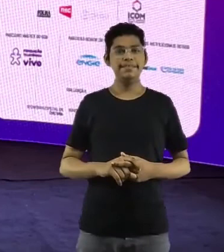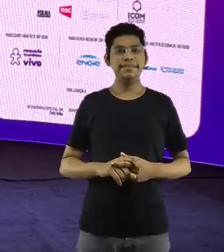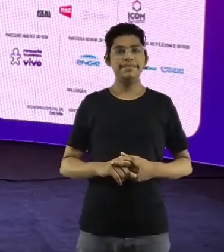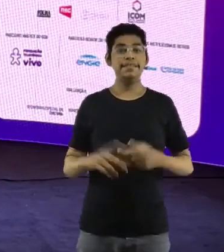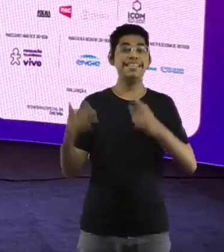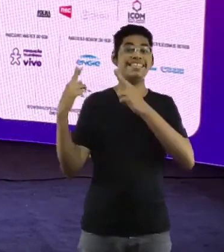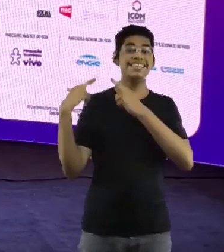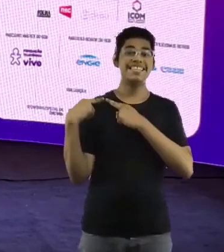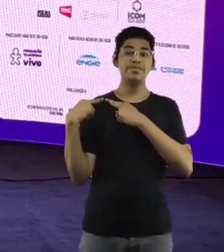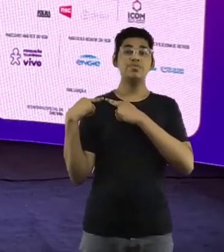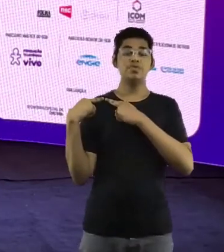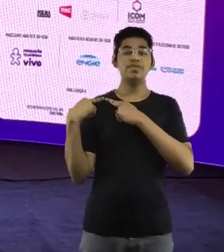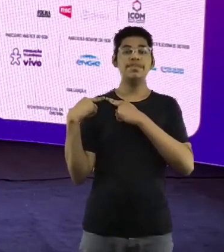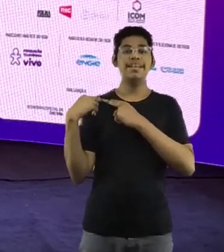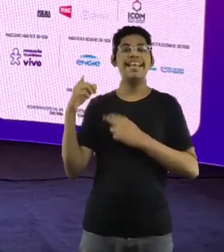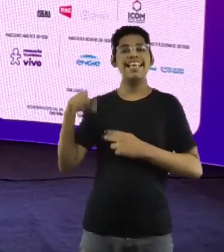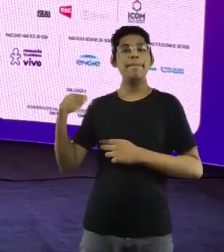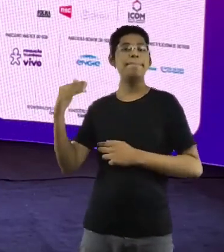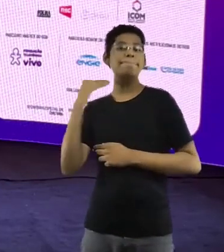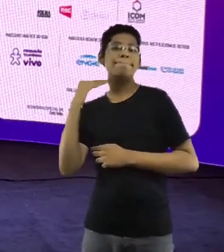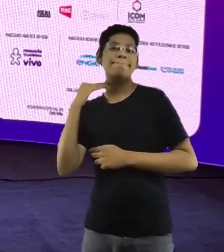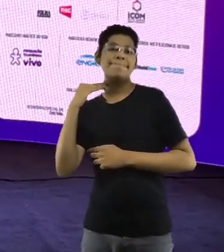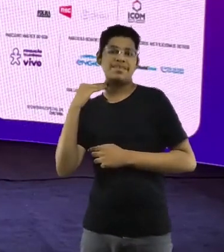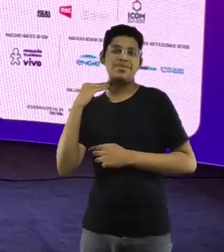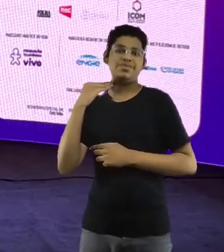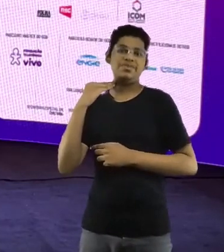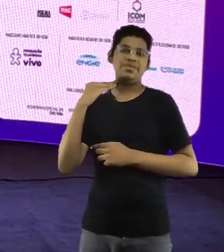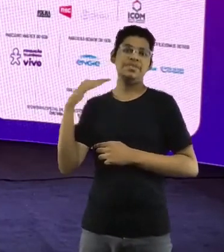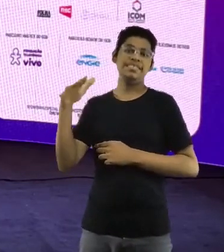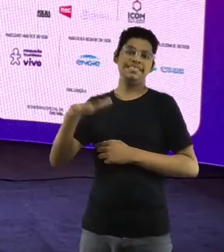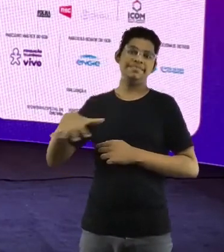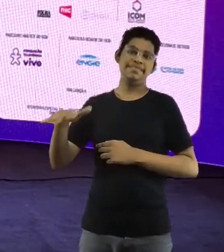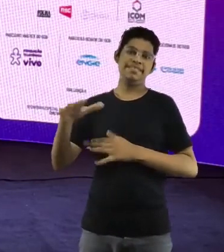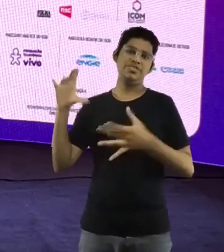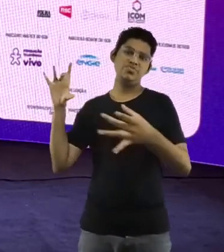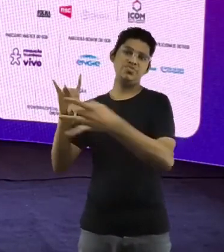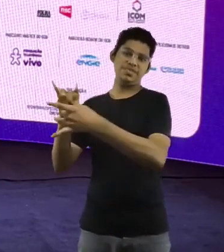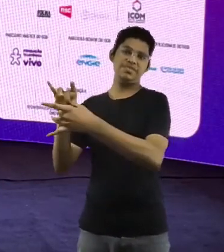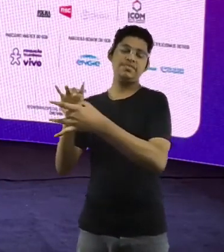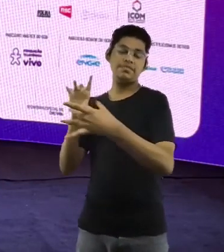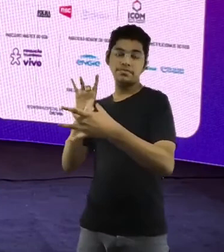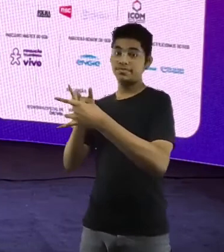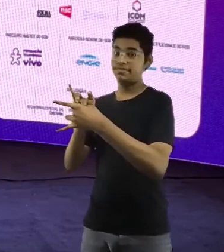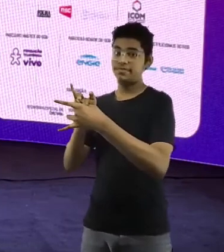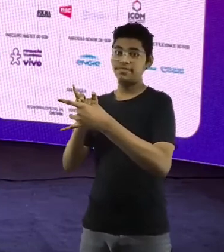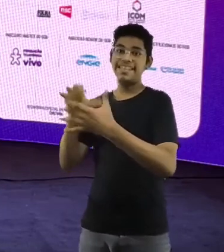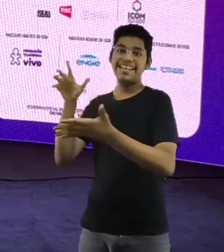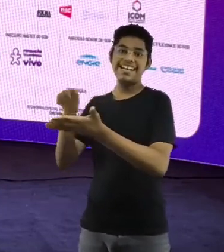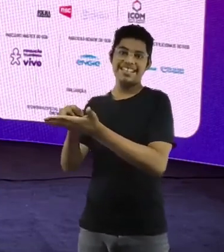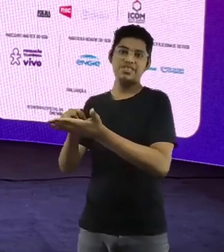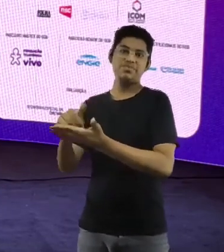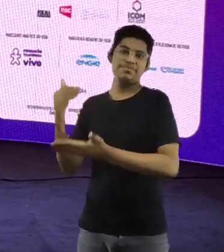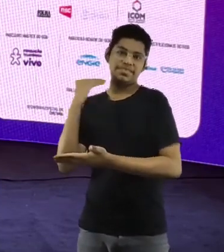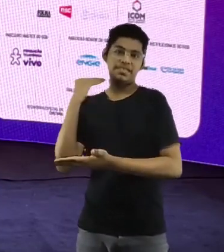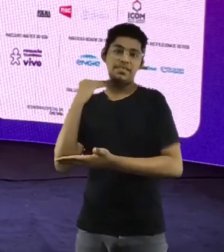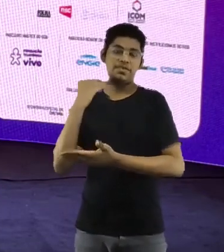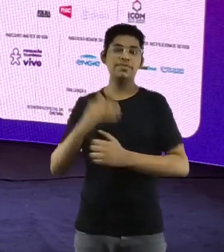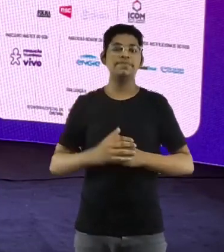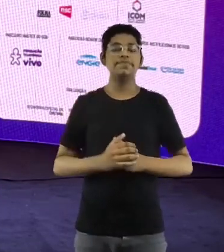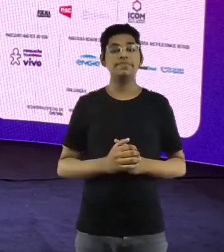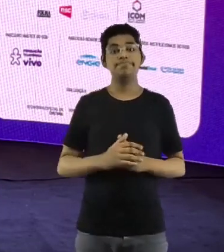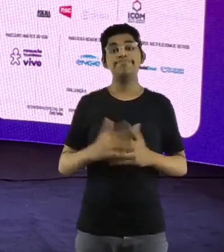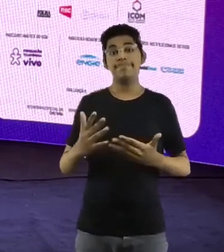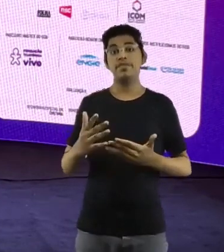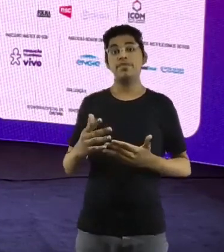instituição financeira com quem você se relaciona no dia a dia, né? E que vai originar esse pagamento,